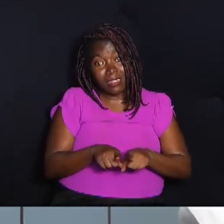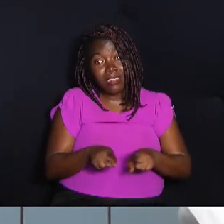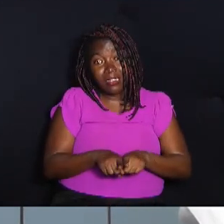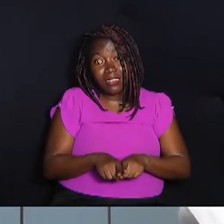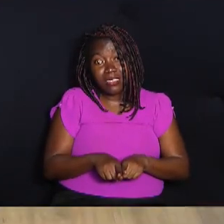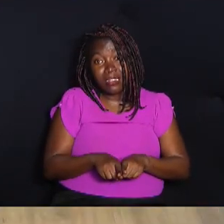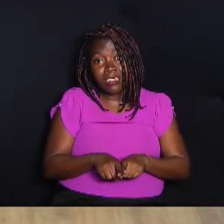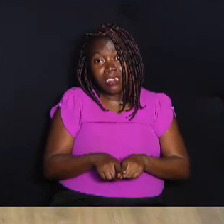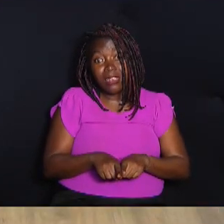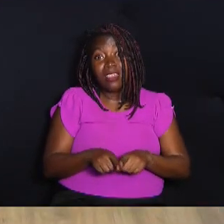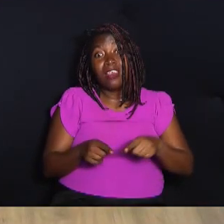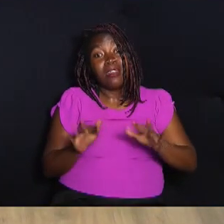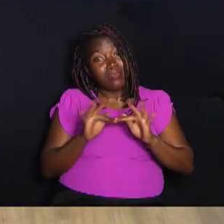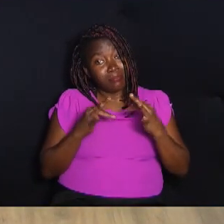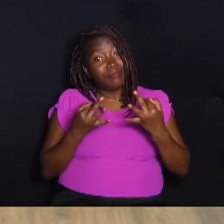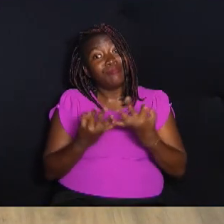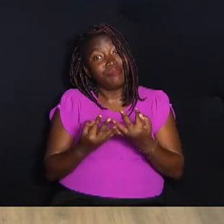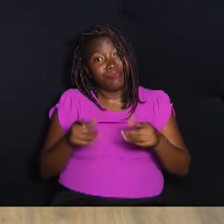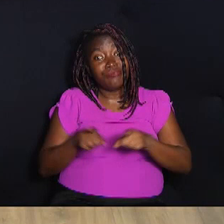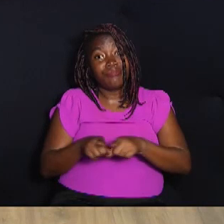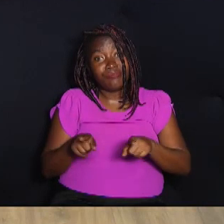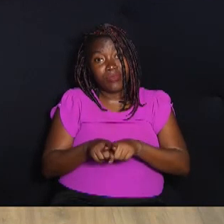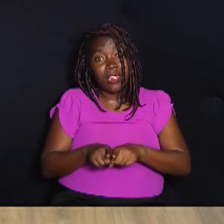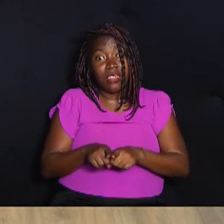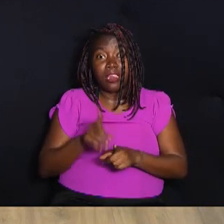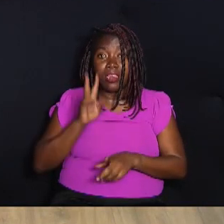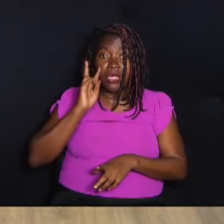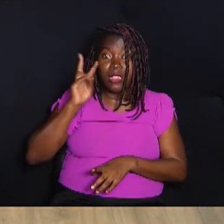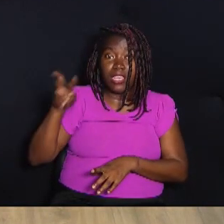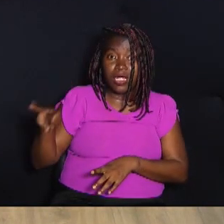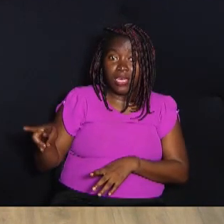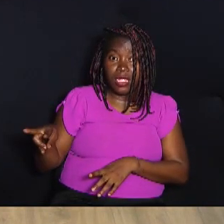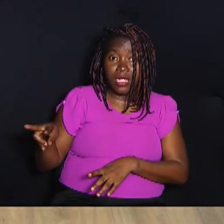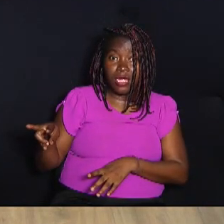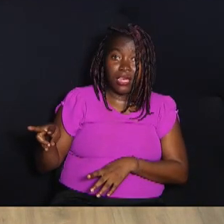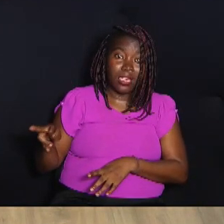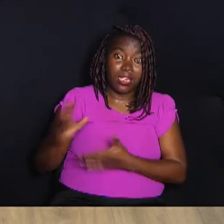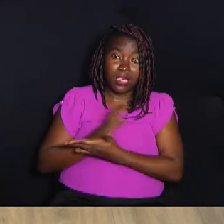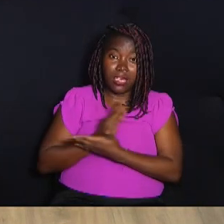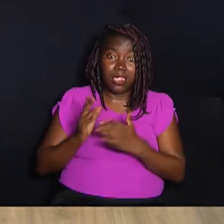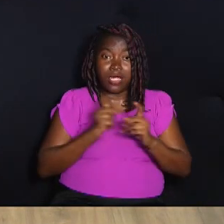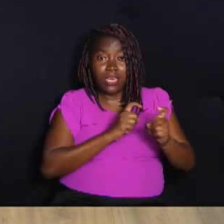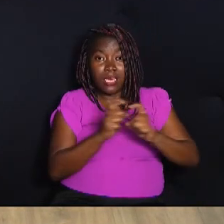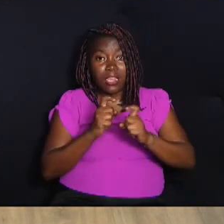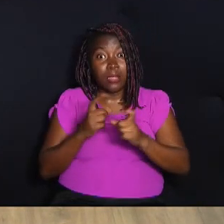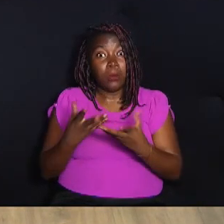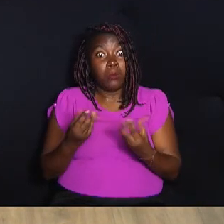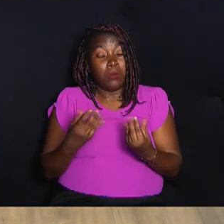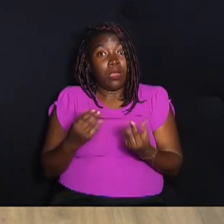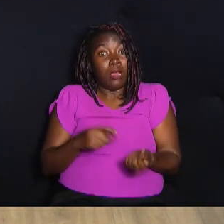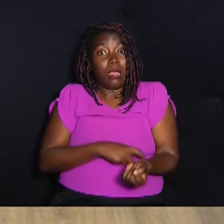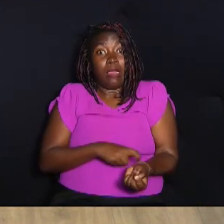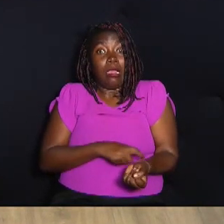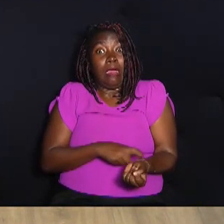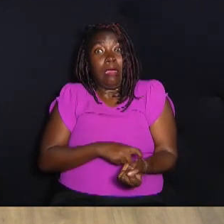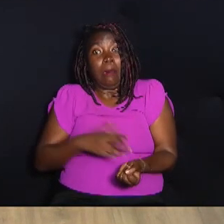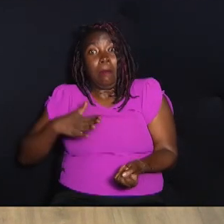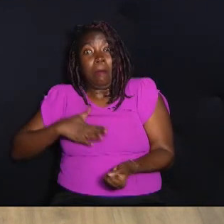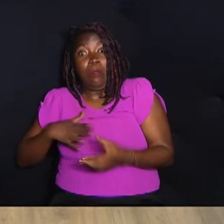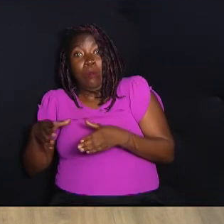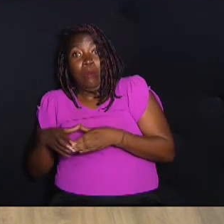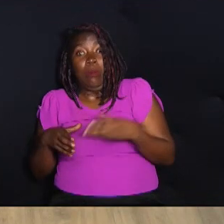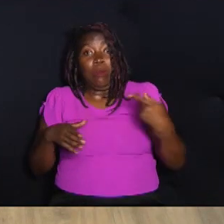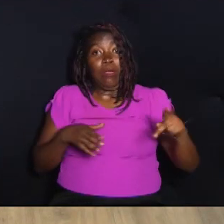e também familiares, né? Nós vimos, né, em alguns debates muito acalorados entre o meu grupo com o seu